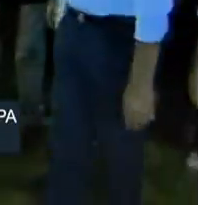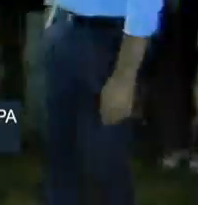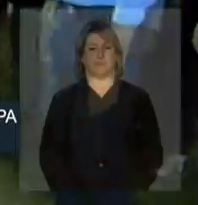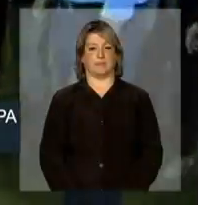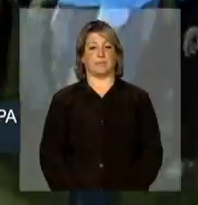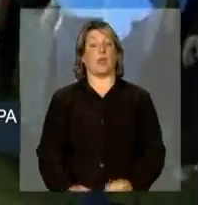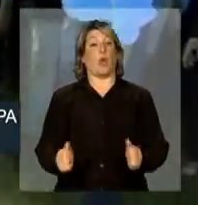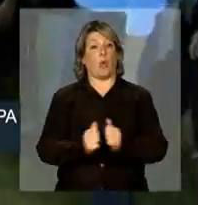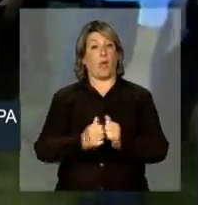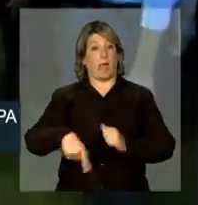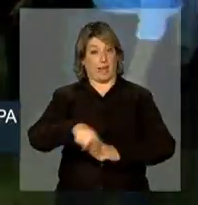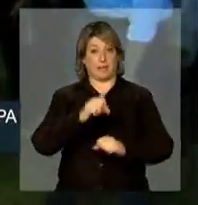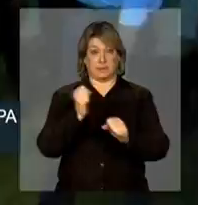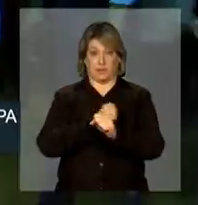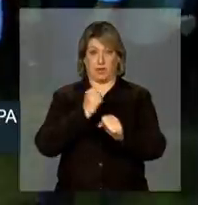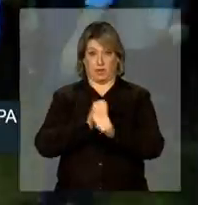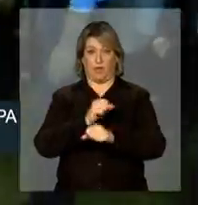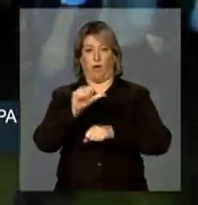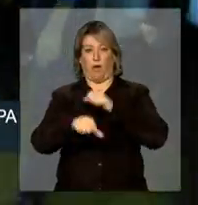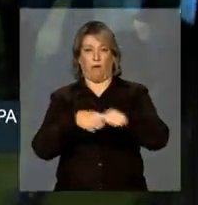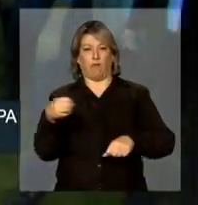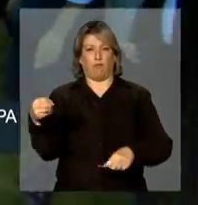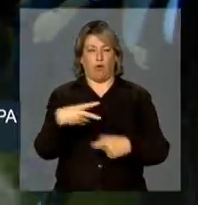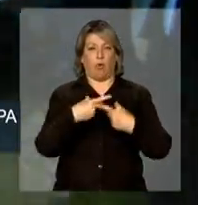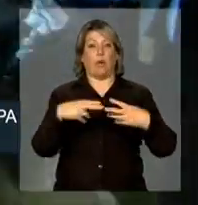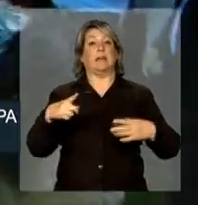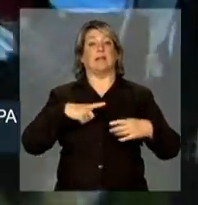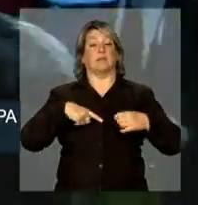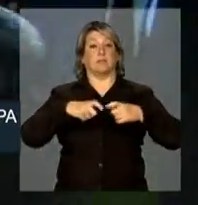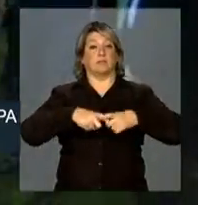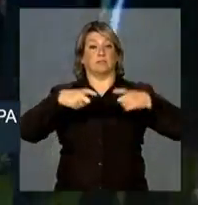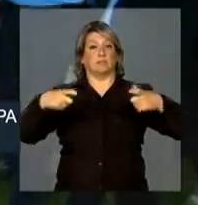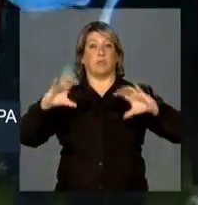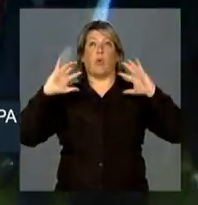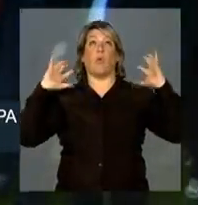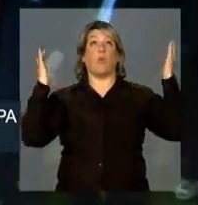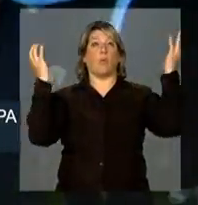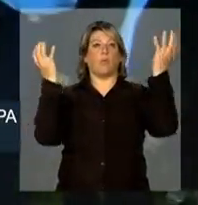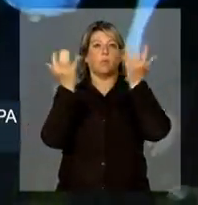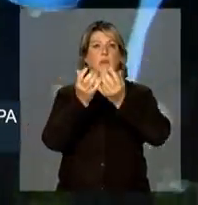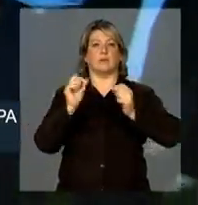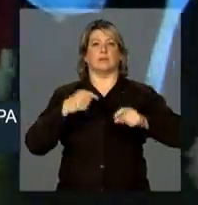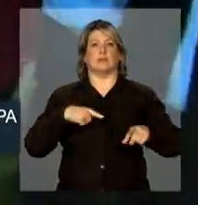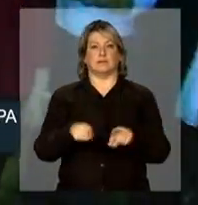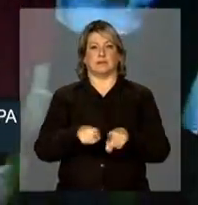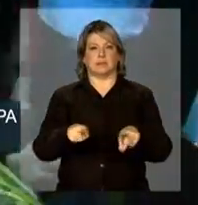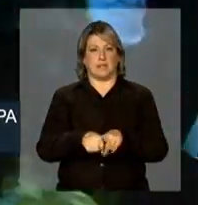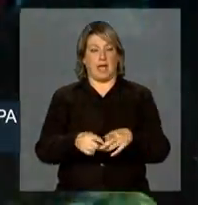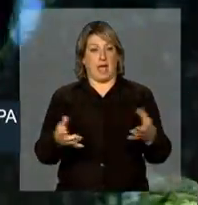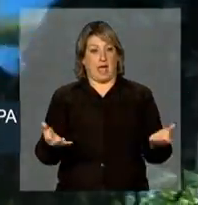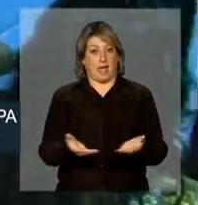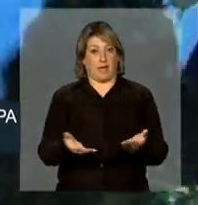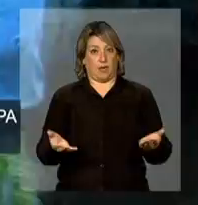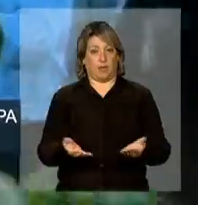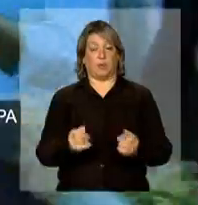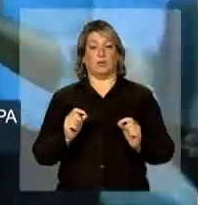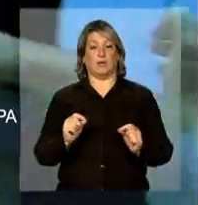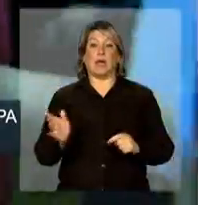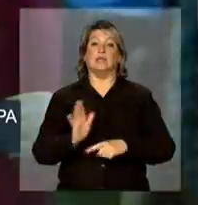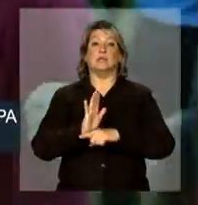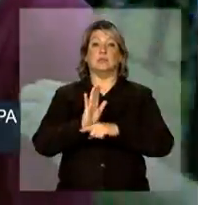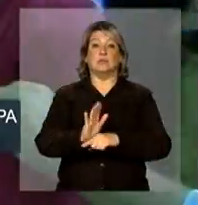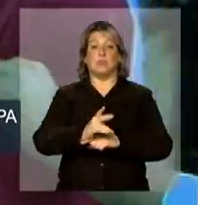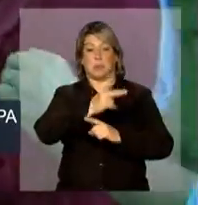Com a reforma, houve uma expansão da cobertura, que é uma cobertura agora que permite